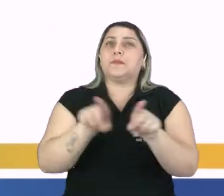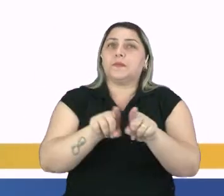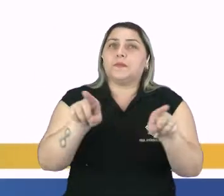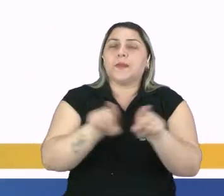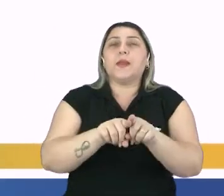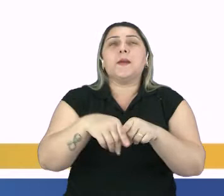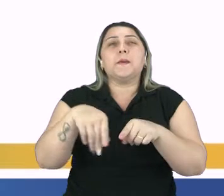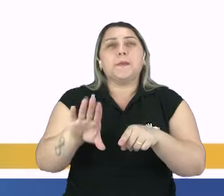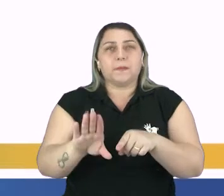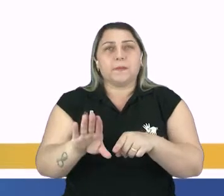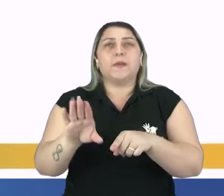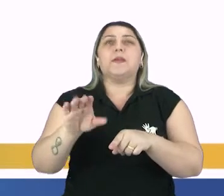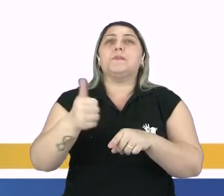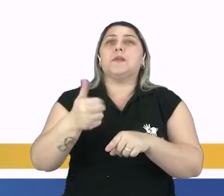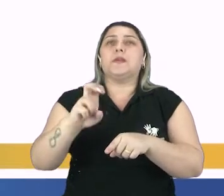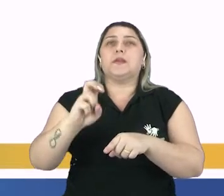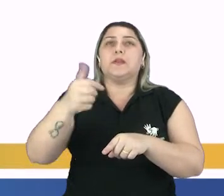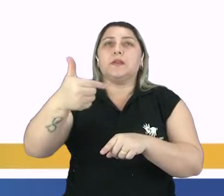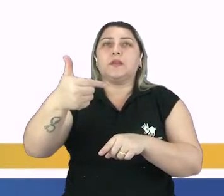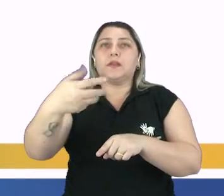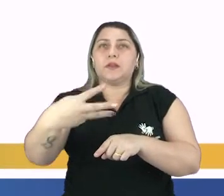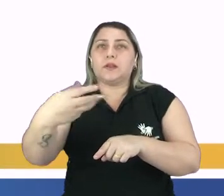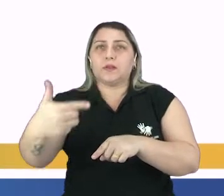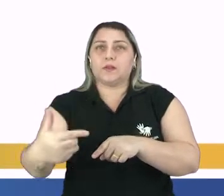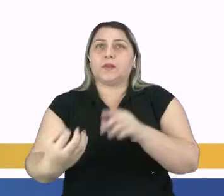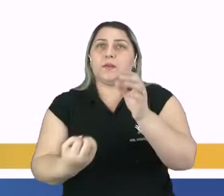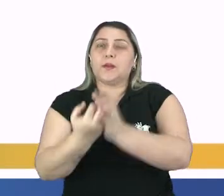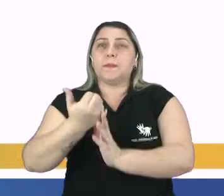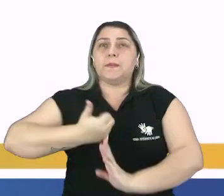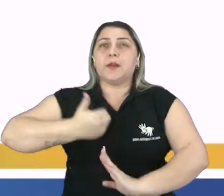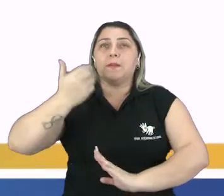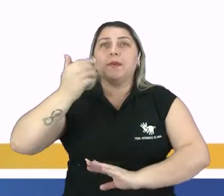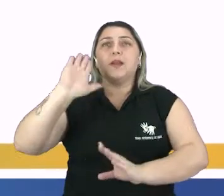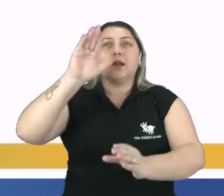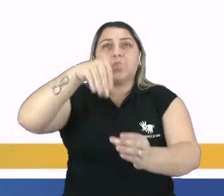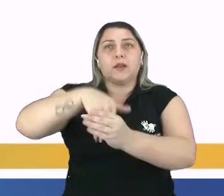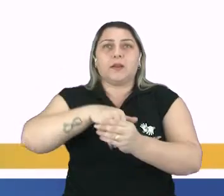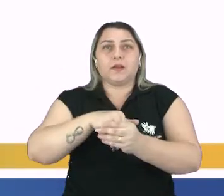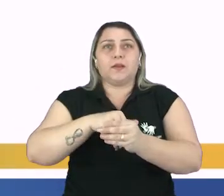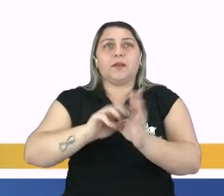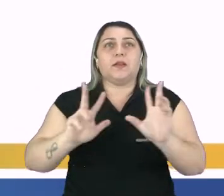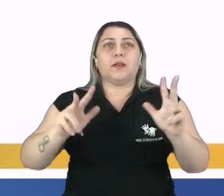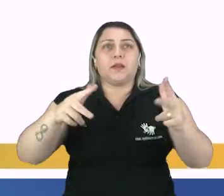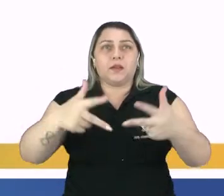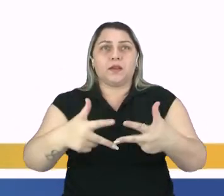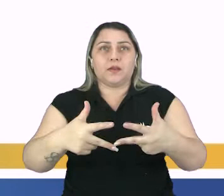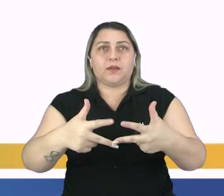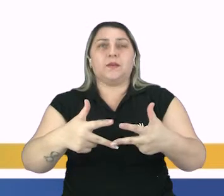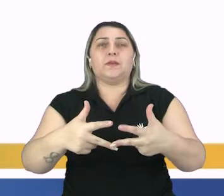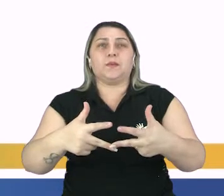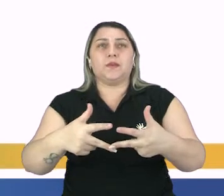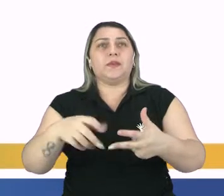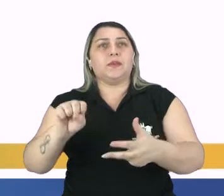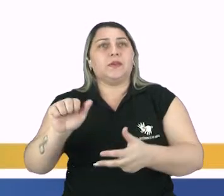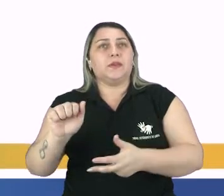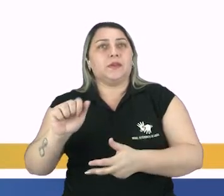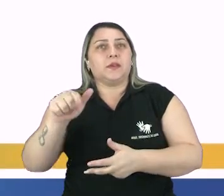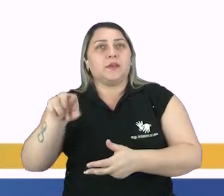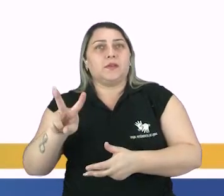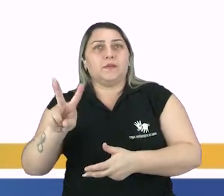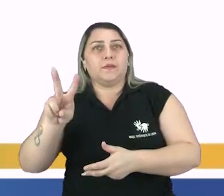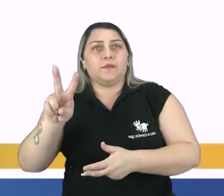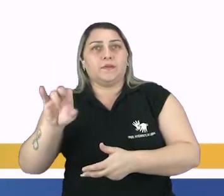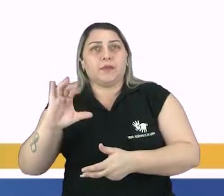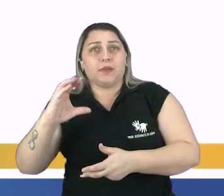ser mais específico, foi em 1532 que ocorreu a primeira eleição para a Câmara Municipal de São